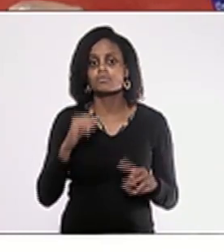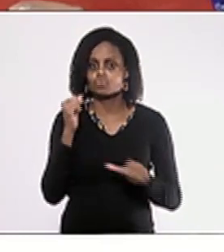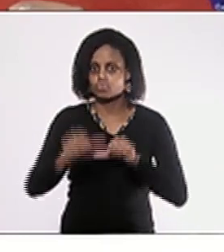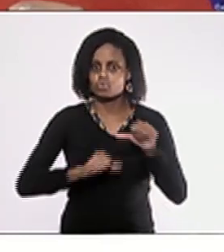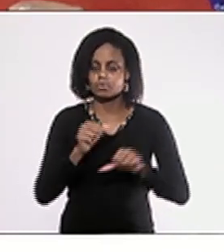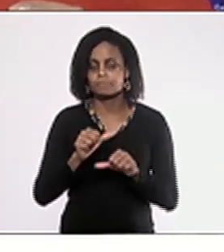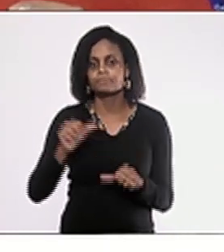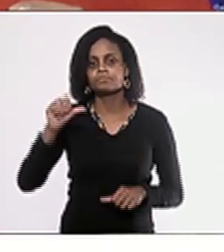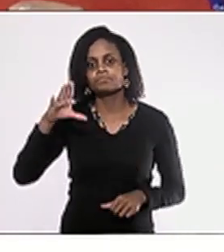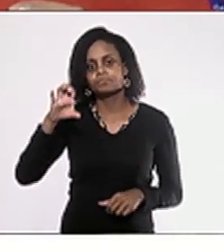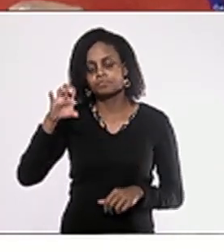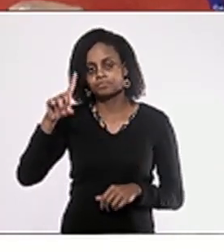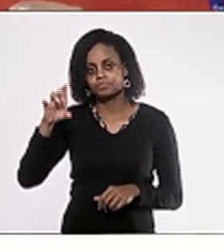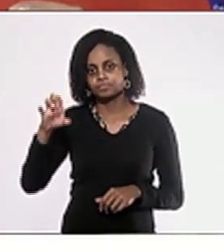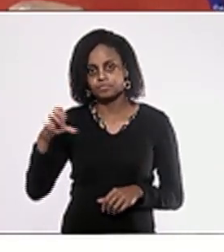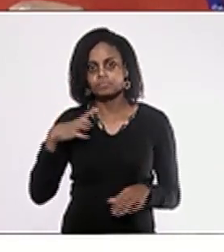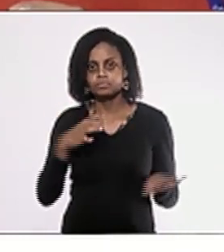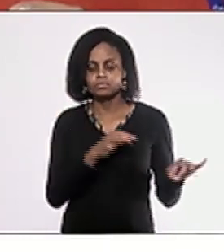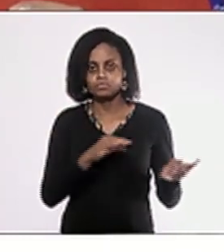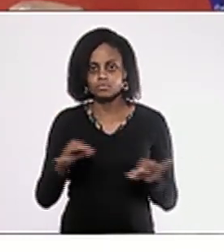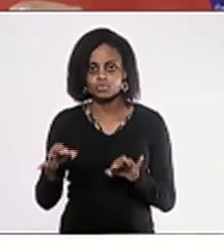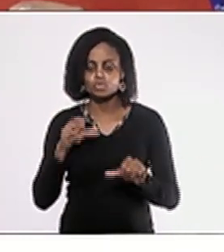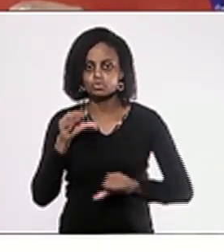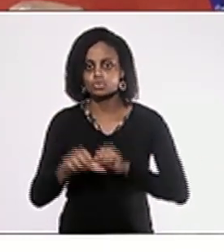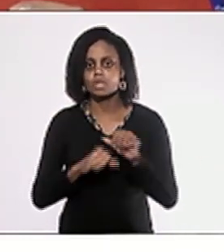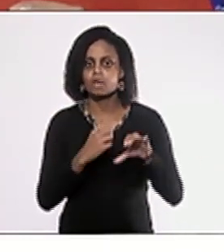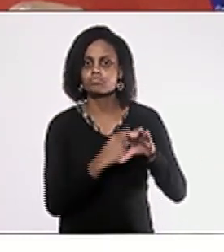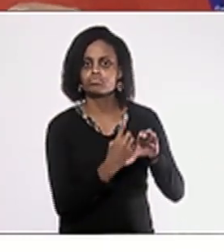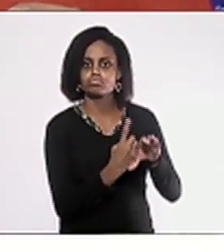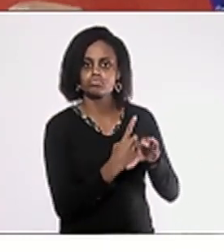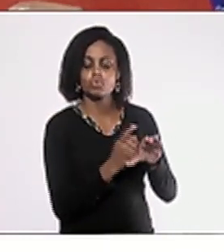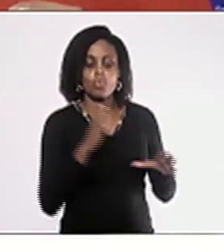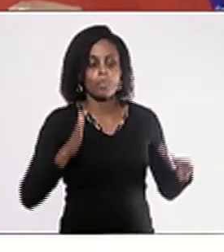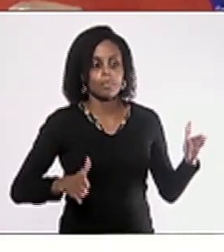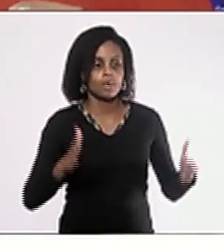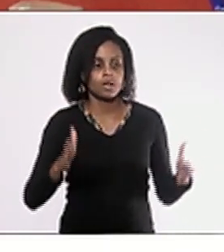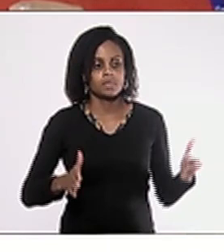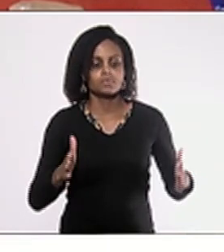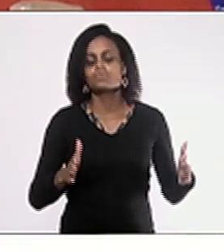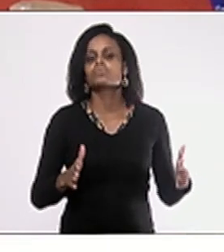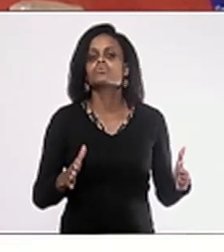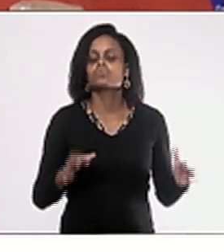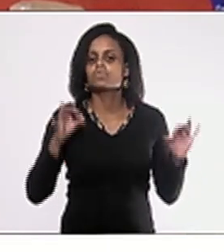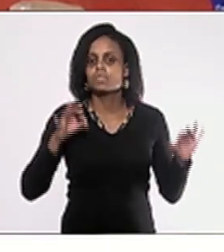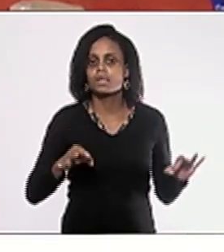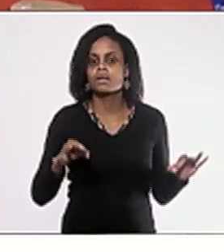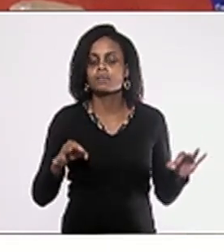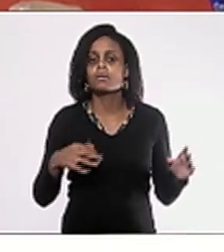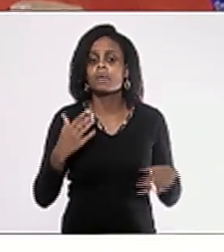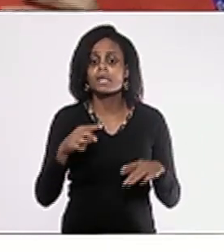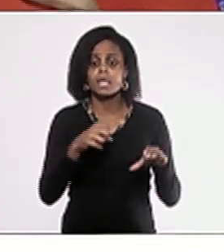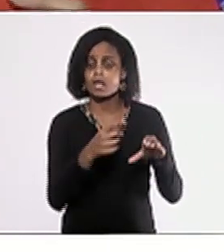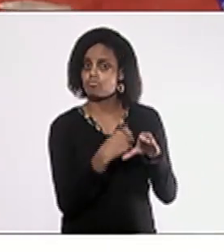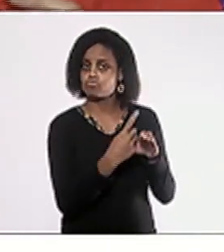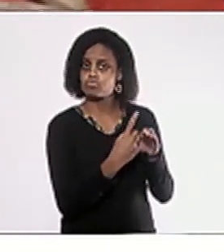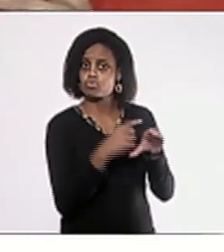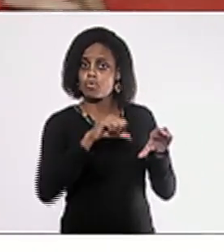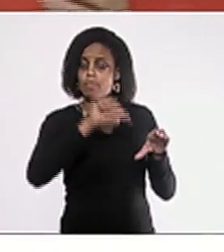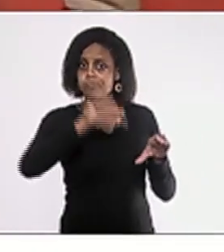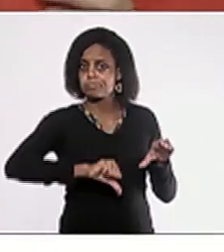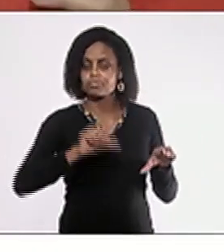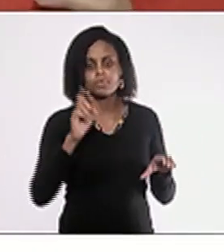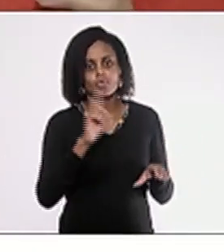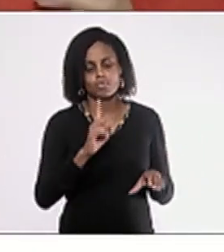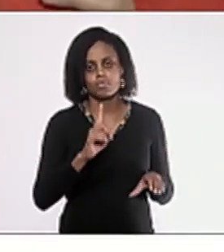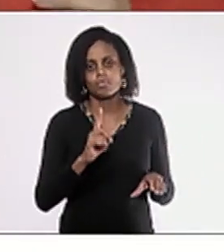ela tem o procedimento de trocar os medidores em um prazo exíguo, para que não haja a degradação do medidor e o